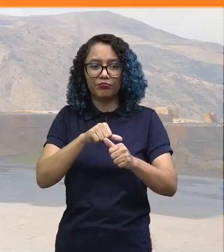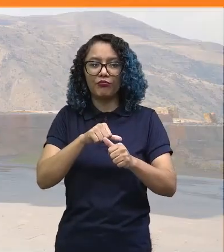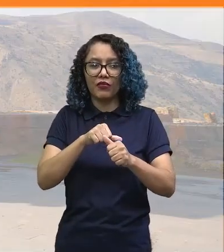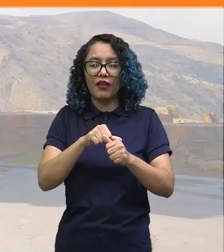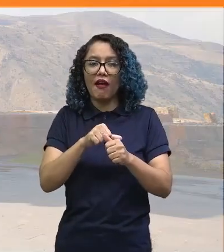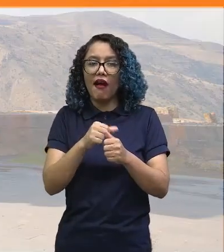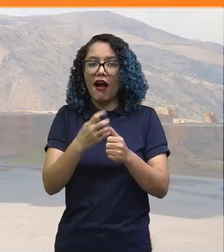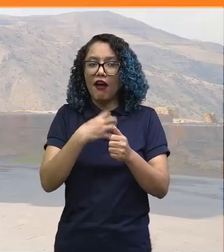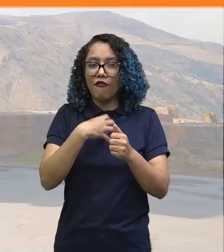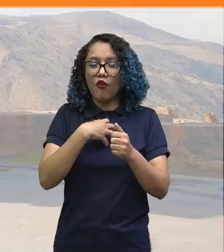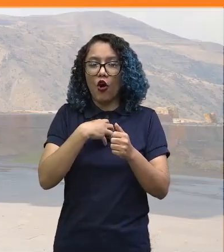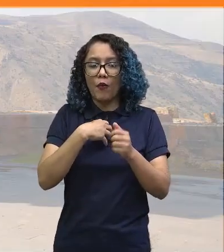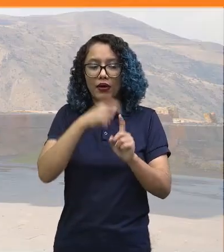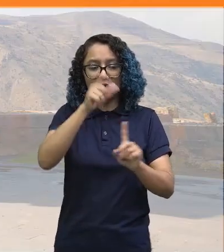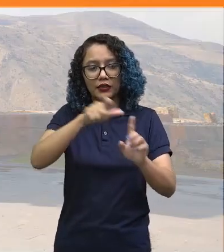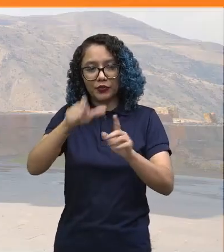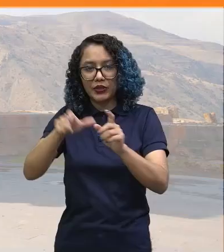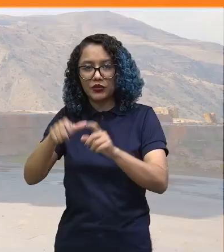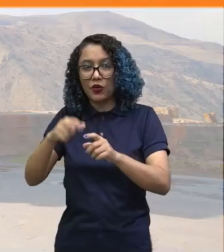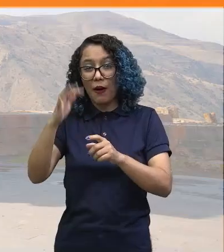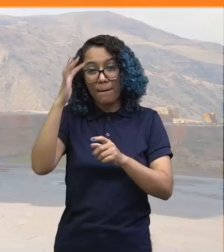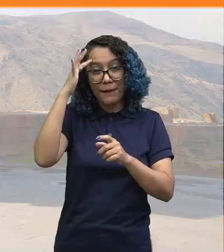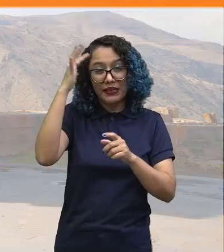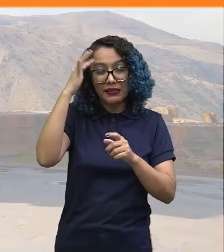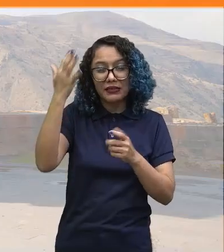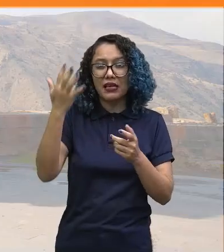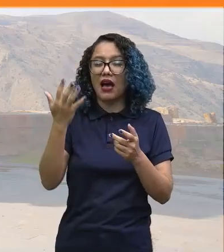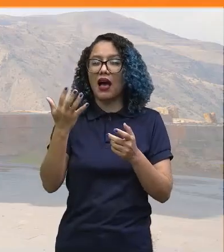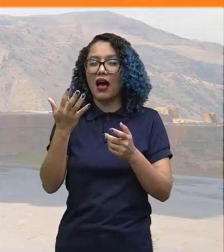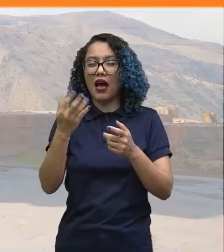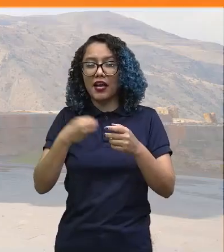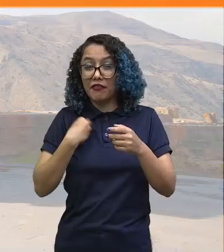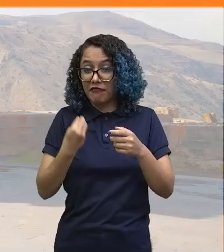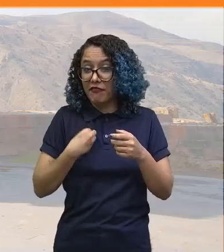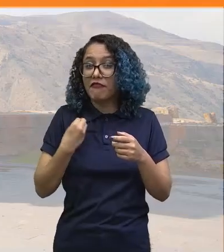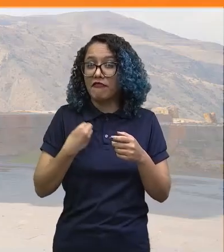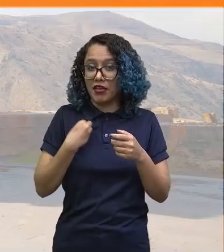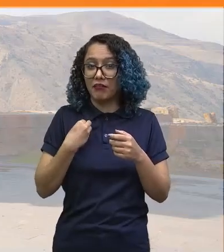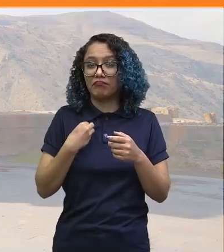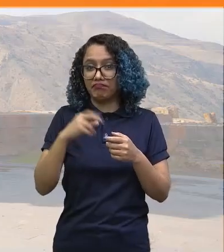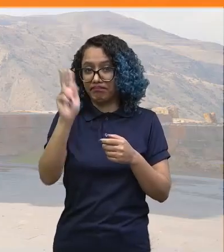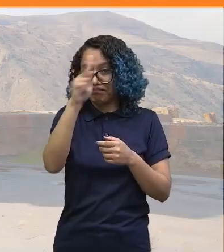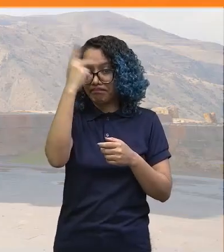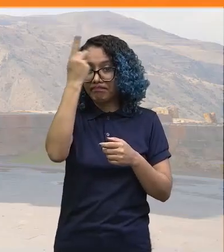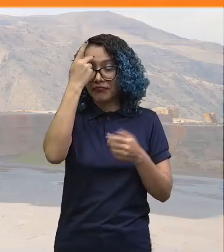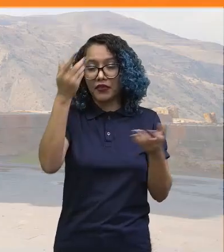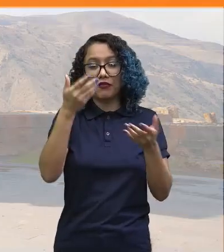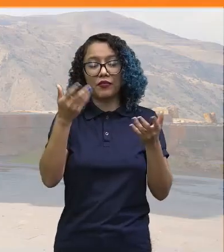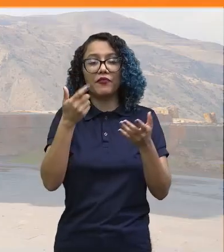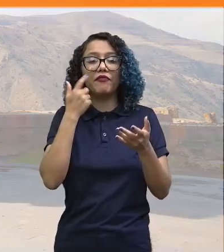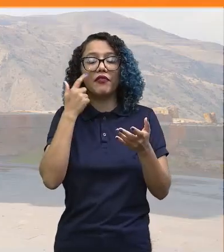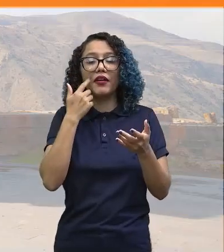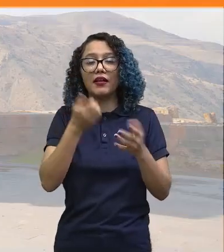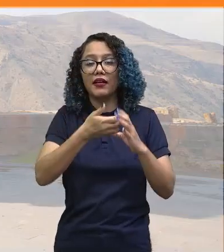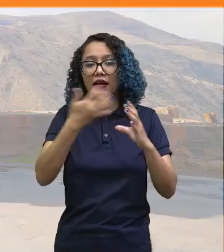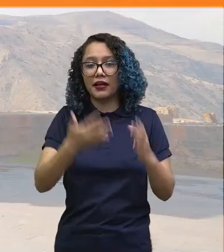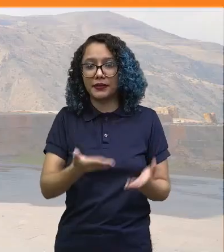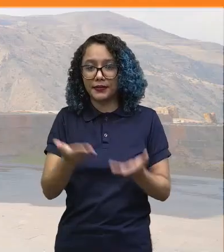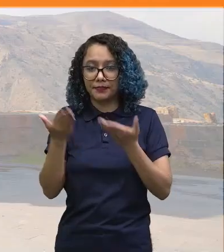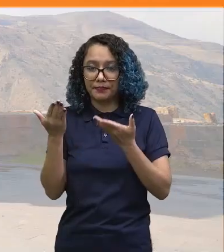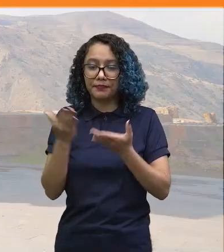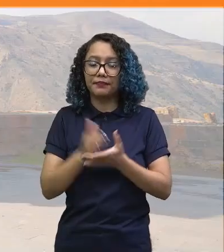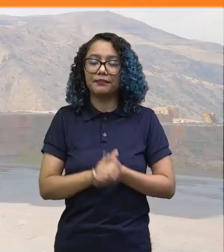pensavam, criavam e viviam. E agora nós vamos observar as características do Renascimento. Então a gente vai ter